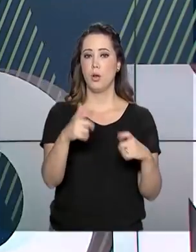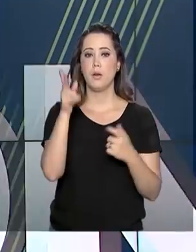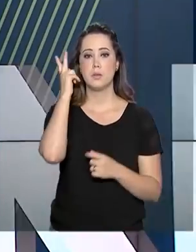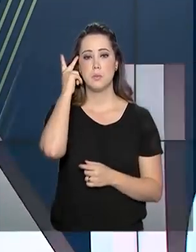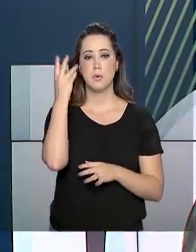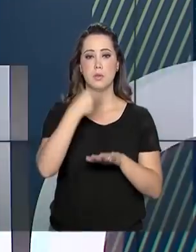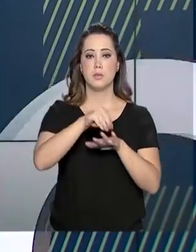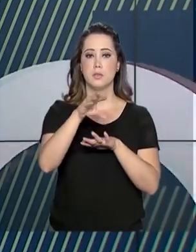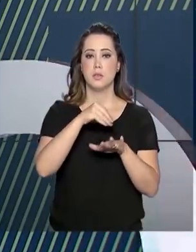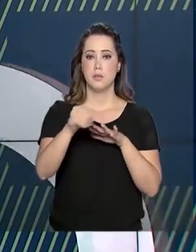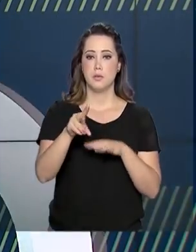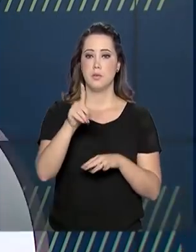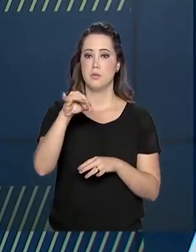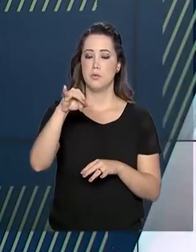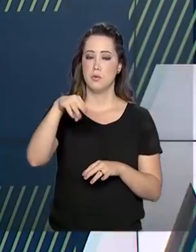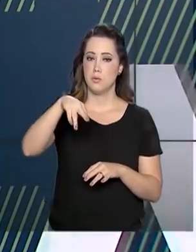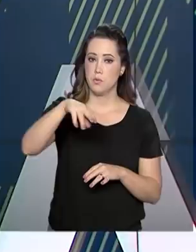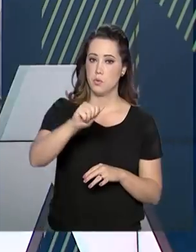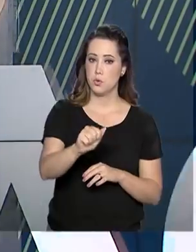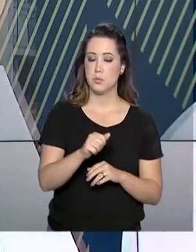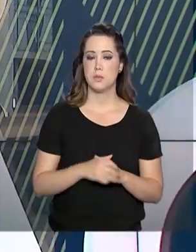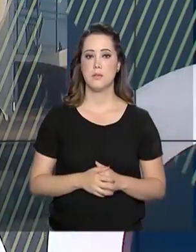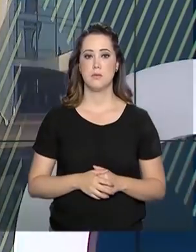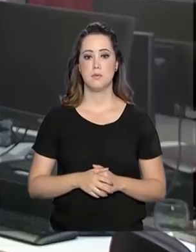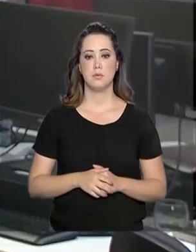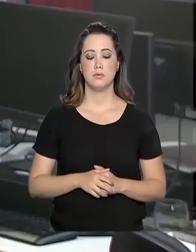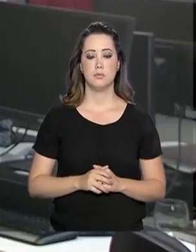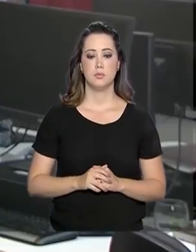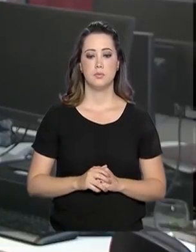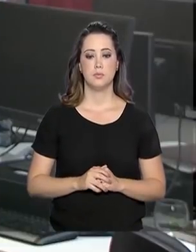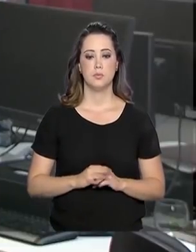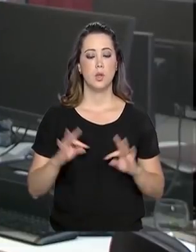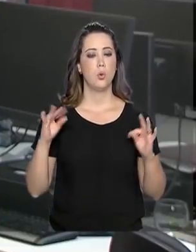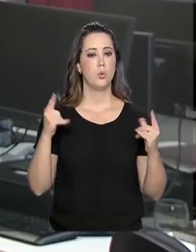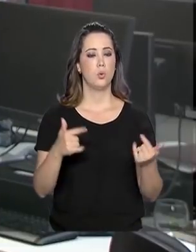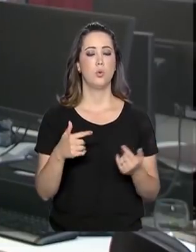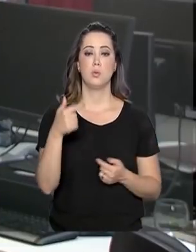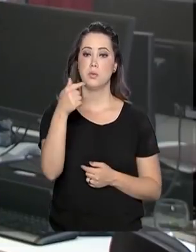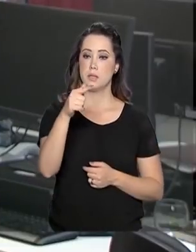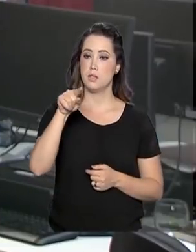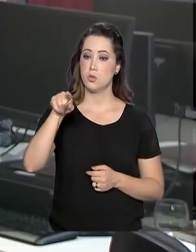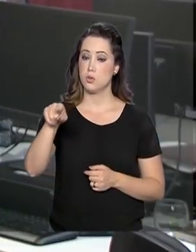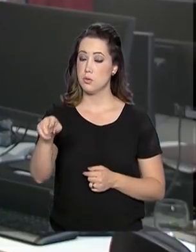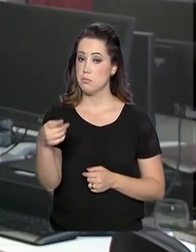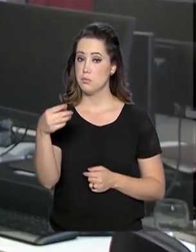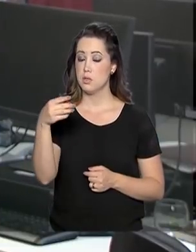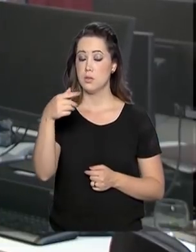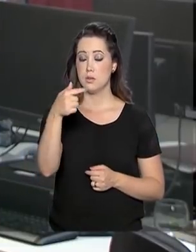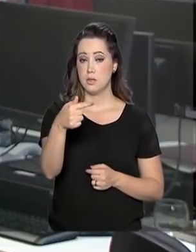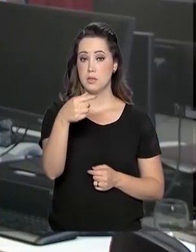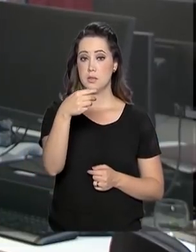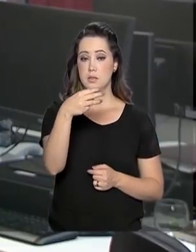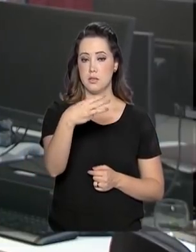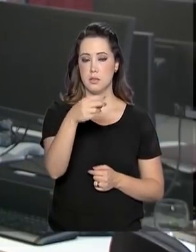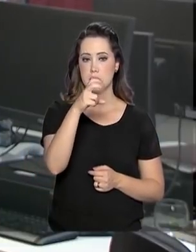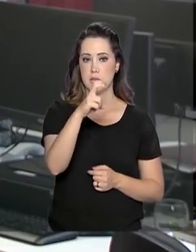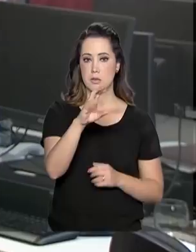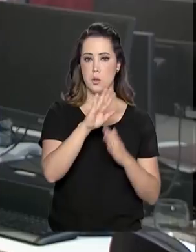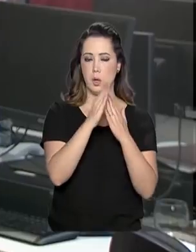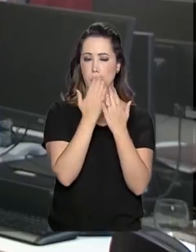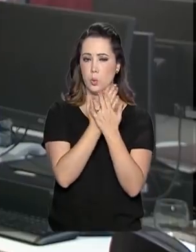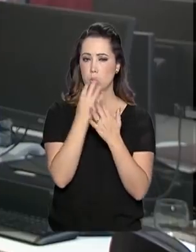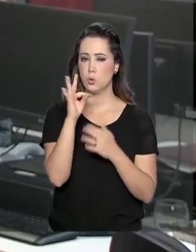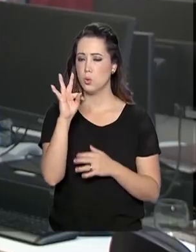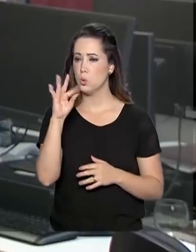as informações com o repórter Dima Soudi. Ao todo, 7.735 escolas de todo o país